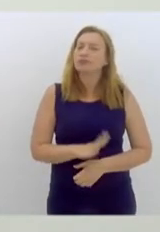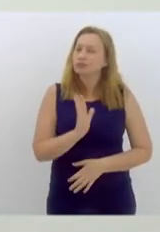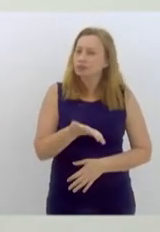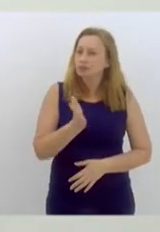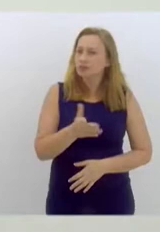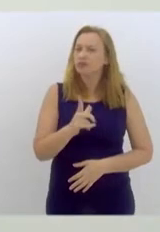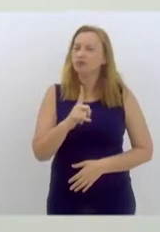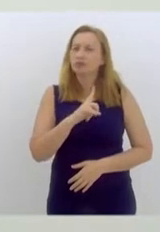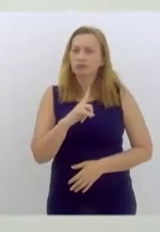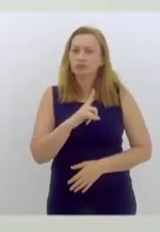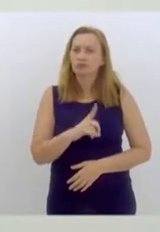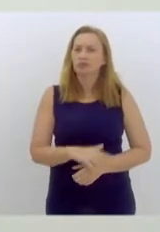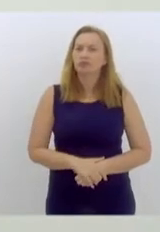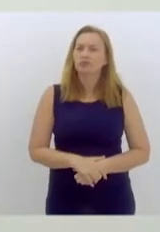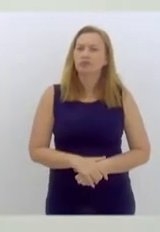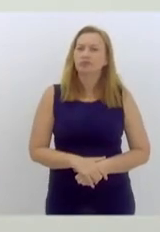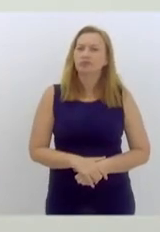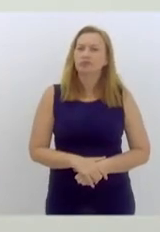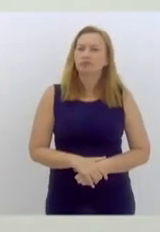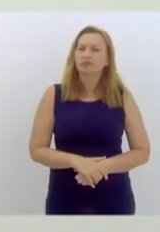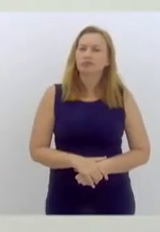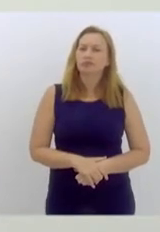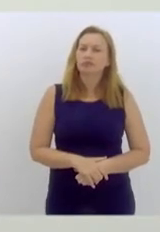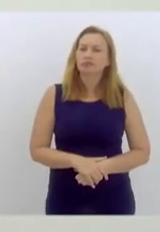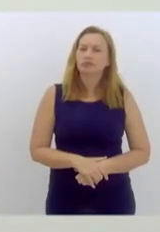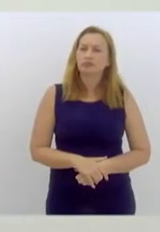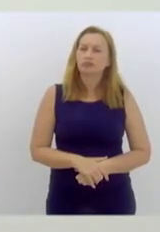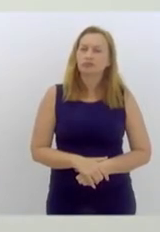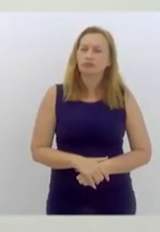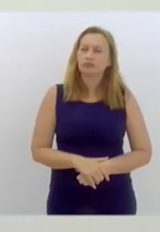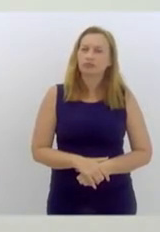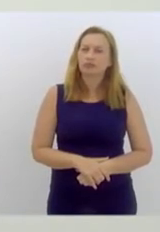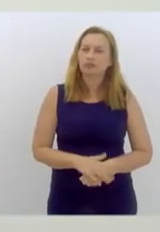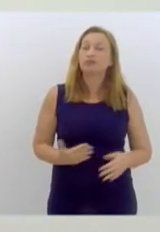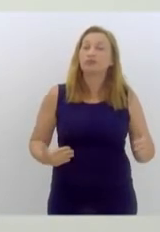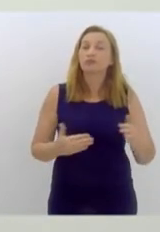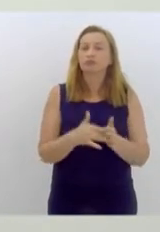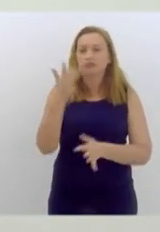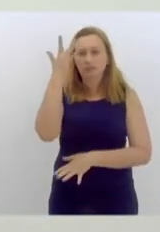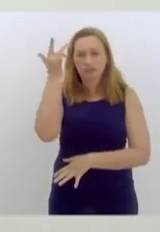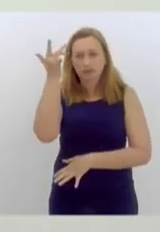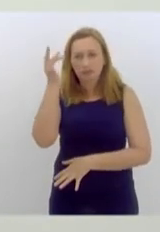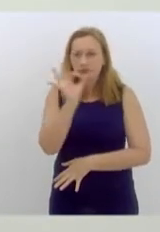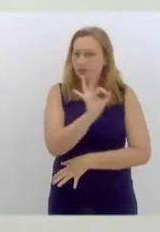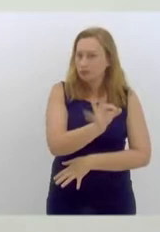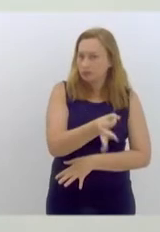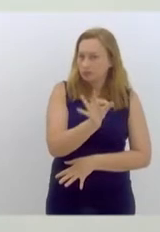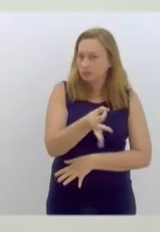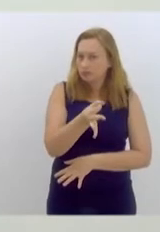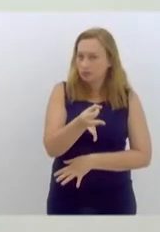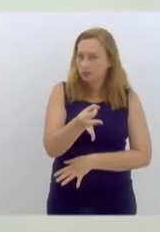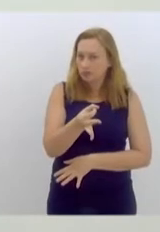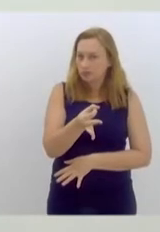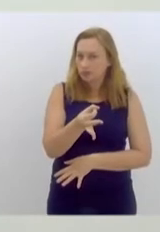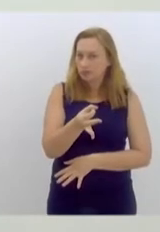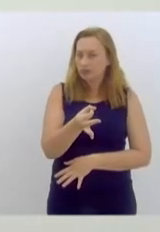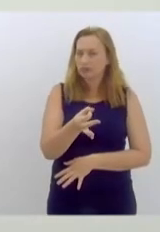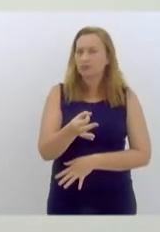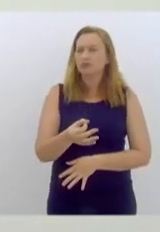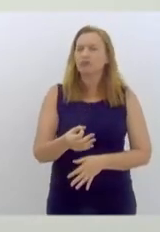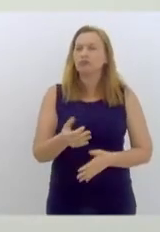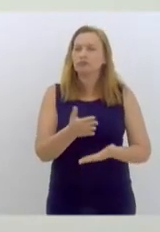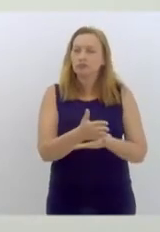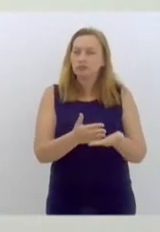de posicionamento consolidado nos transmita até amanhã, porque provavelmente isso se reflete em parte das emendas que